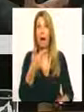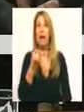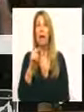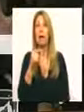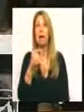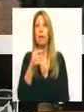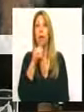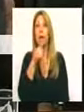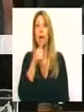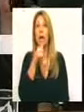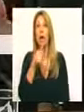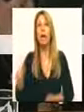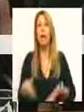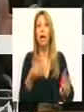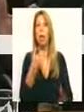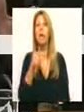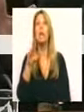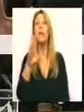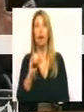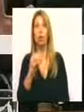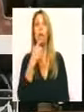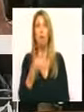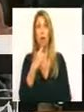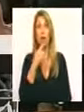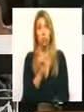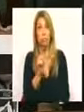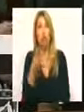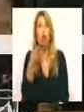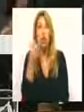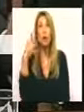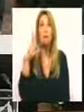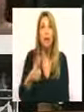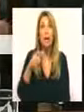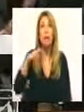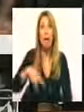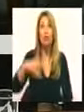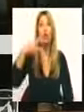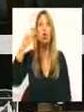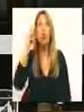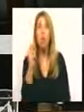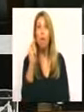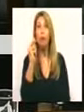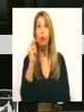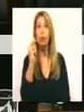próprio Ministério, cerca de 12 mil metros cúbicos de sedimentos acumulados ou avolumados no